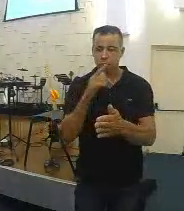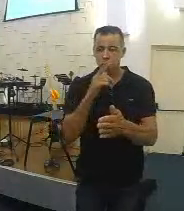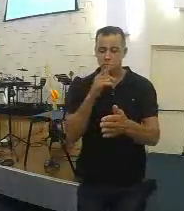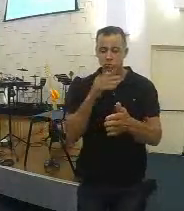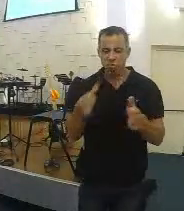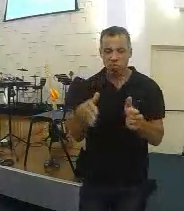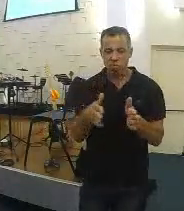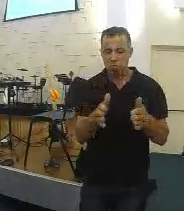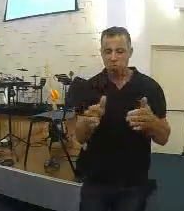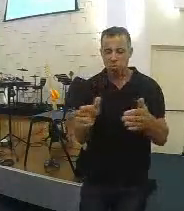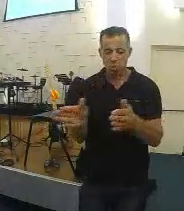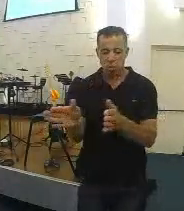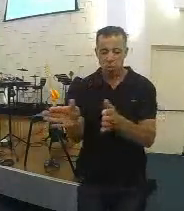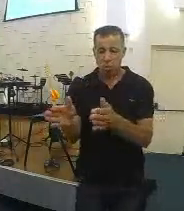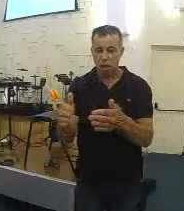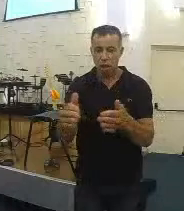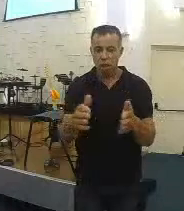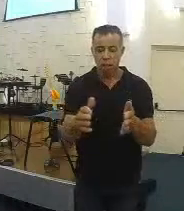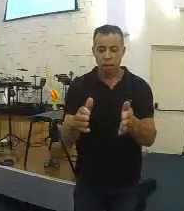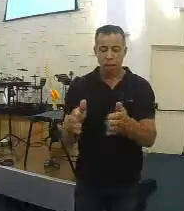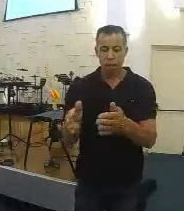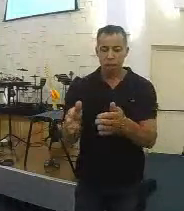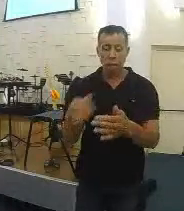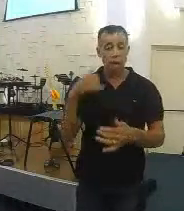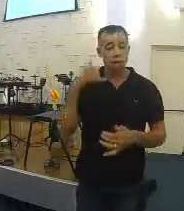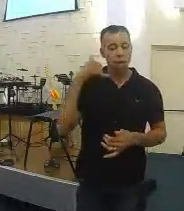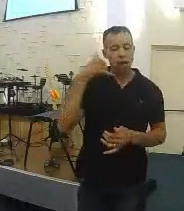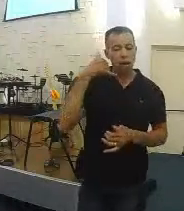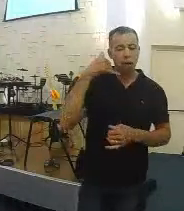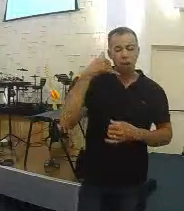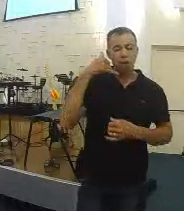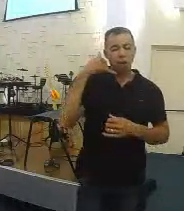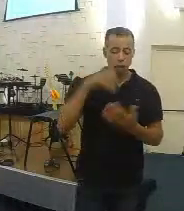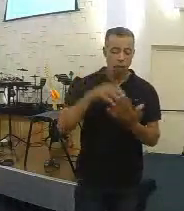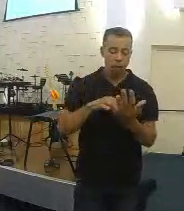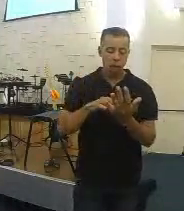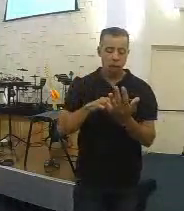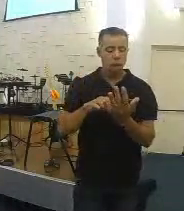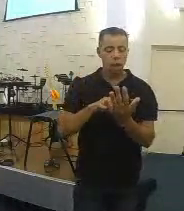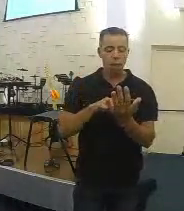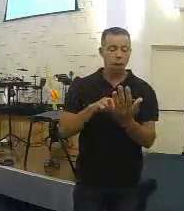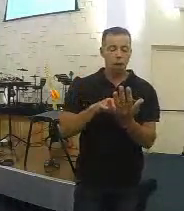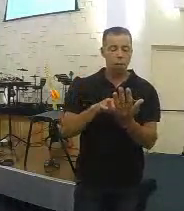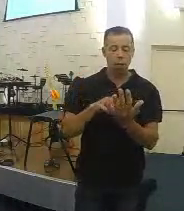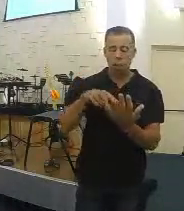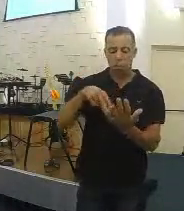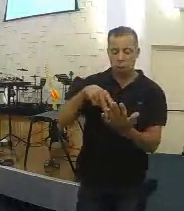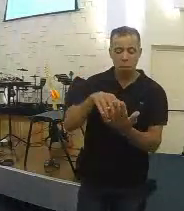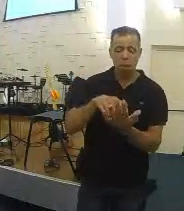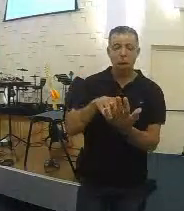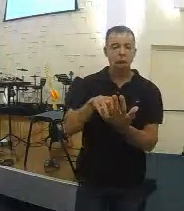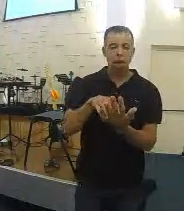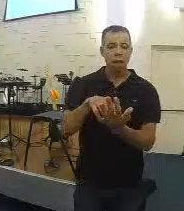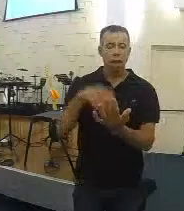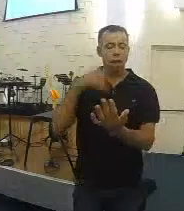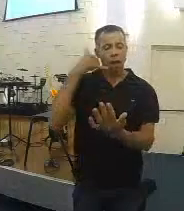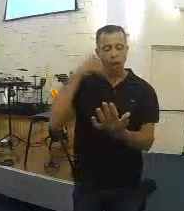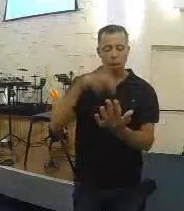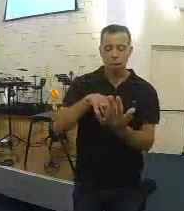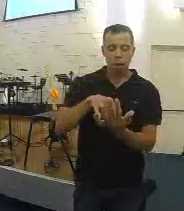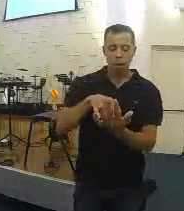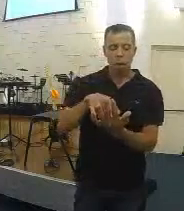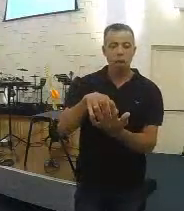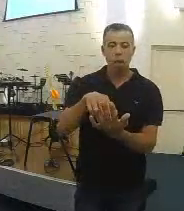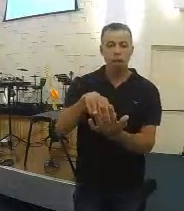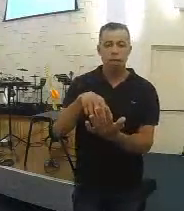uma contenção, e ela estava no seu celular, digitando, andando, caminhando. Me fez lembrar as pessoas aqui em